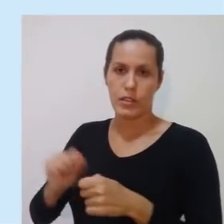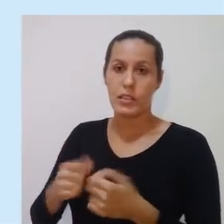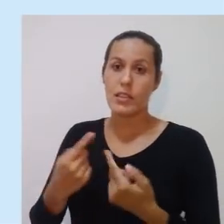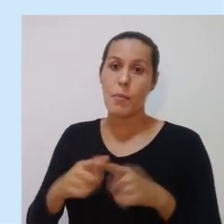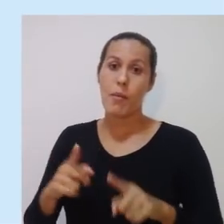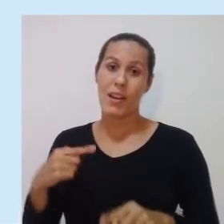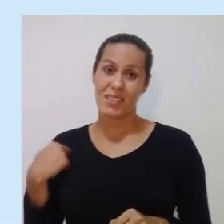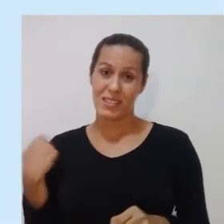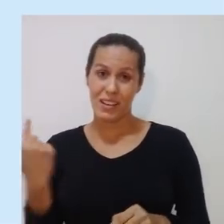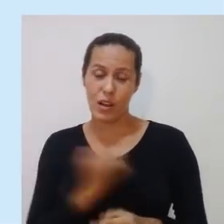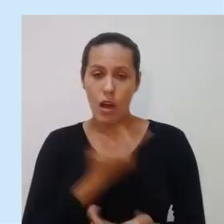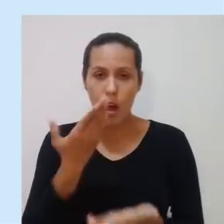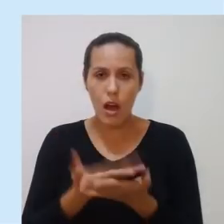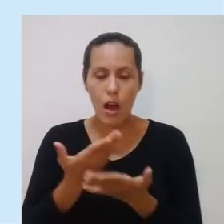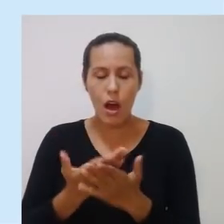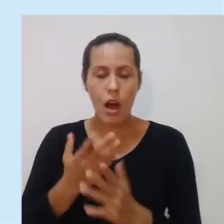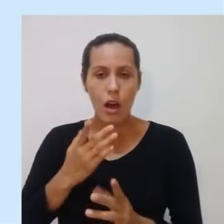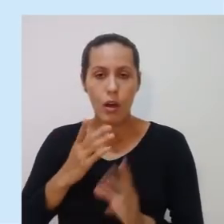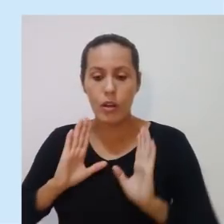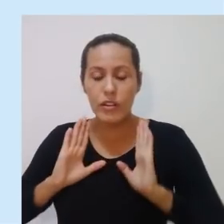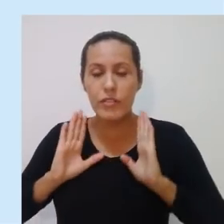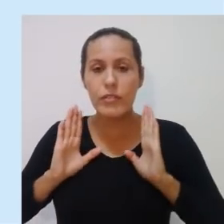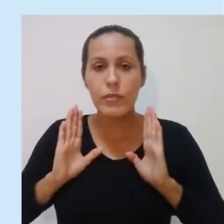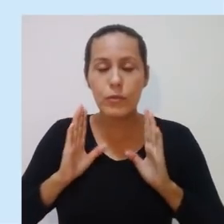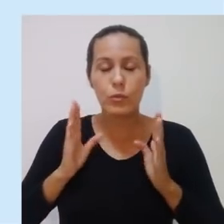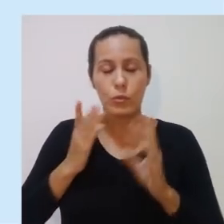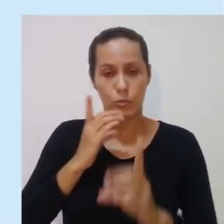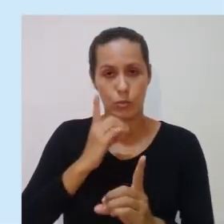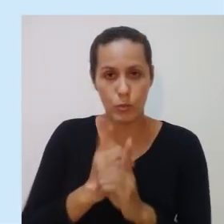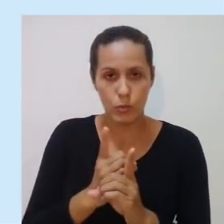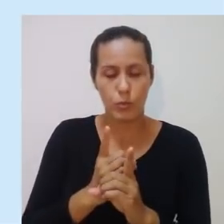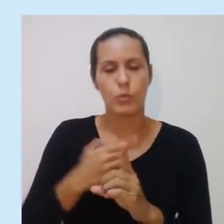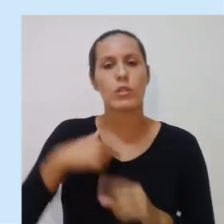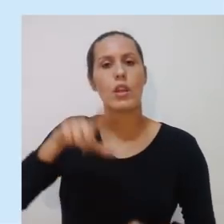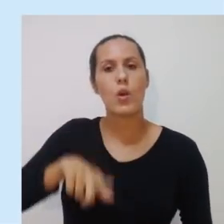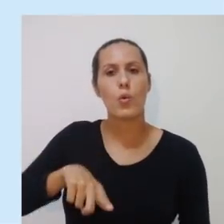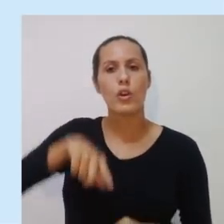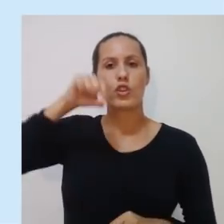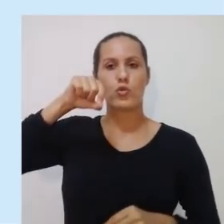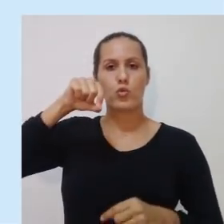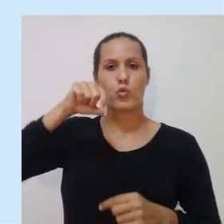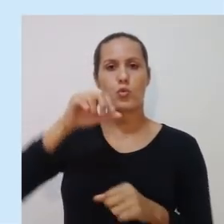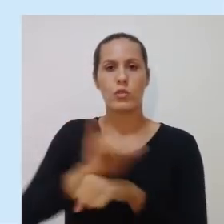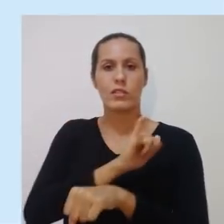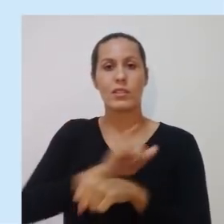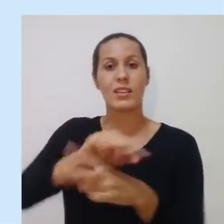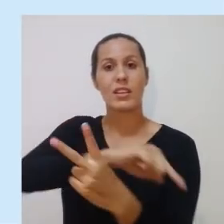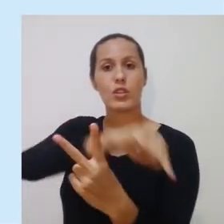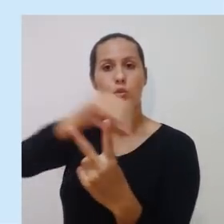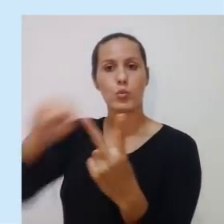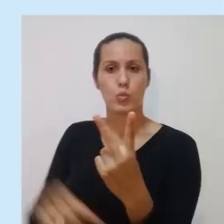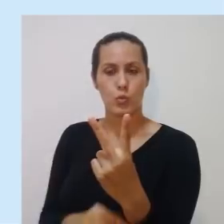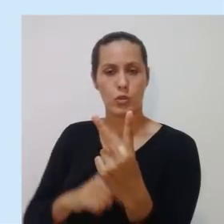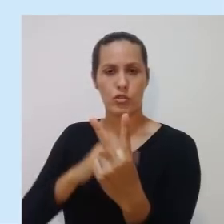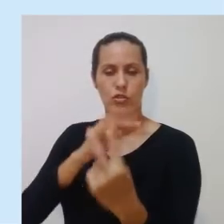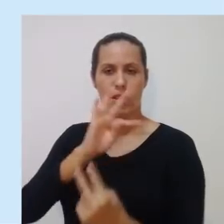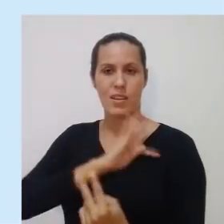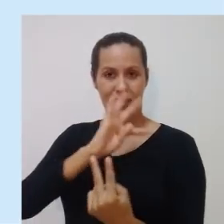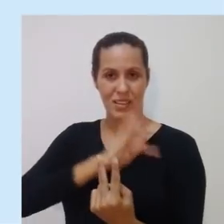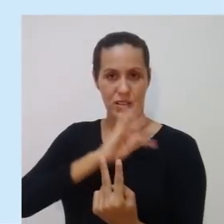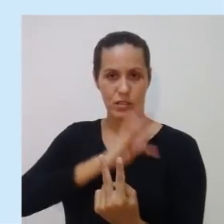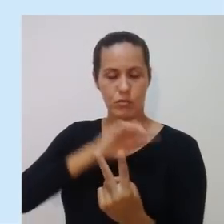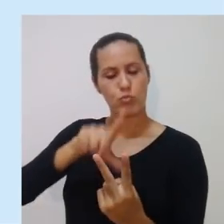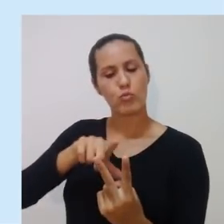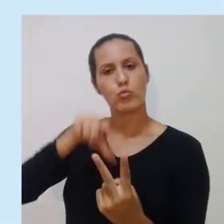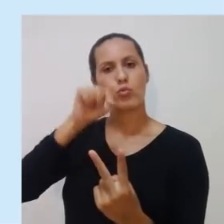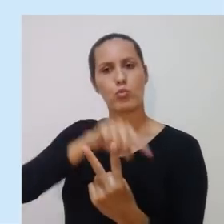mas nosso encontro agora, para o nosso encontro, eu escolhi duas formas, duas técnicas que vocês